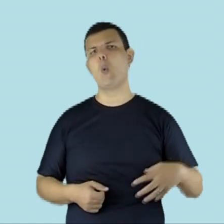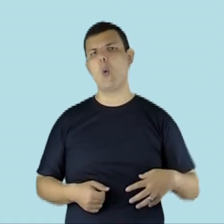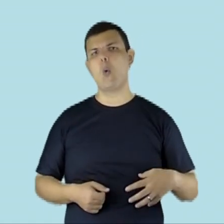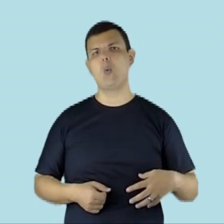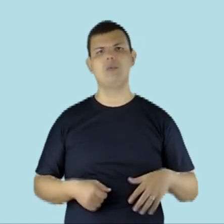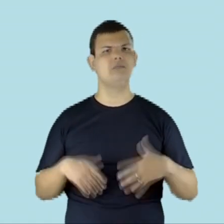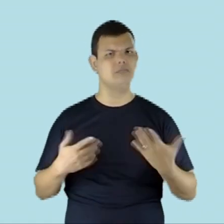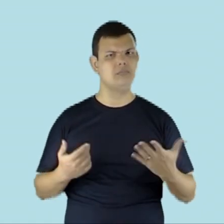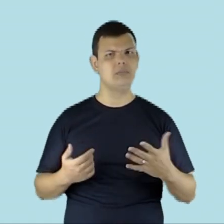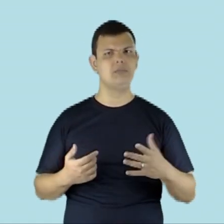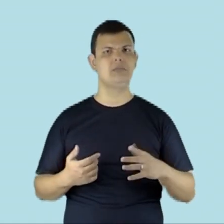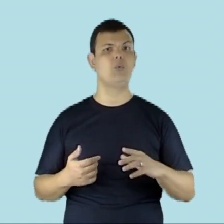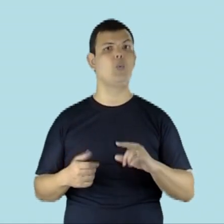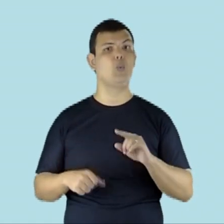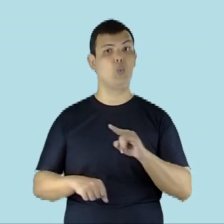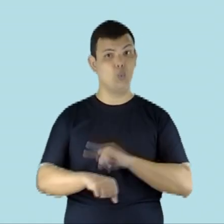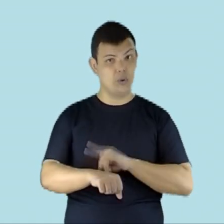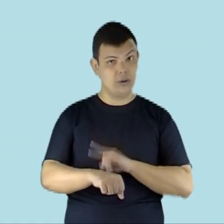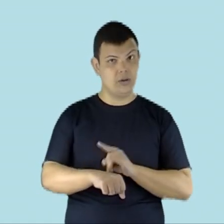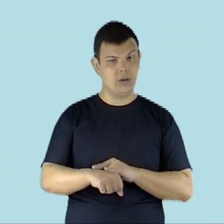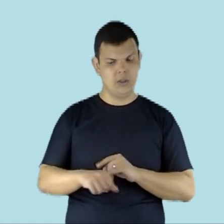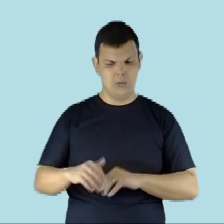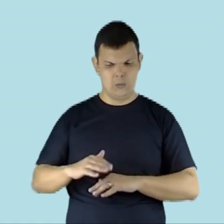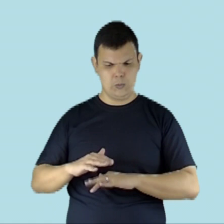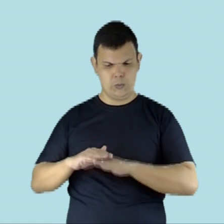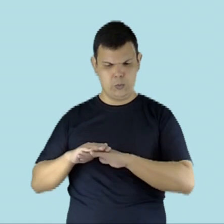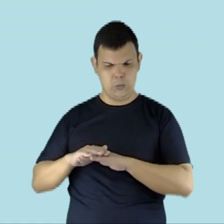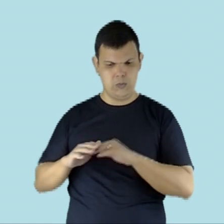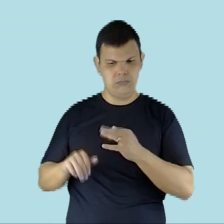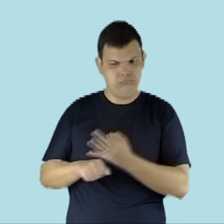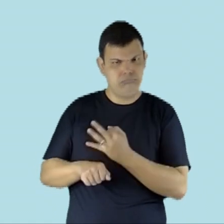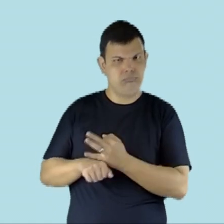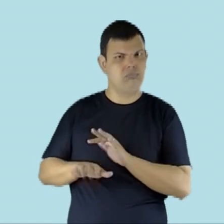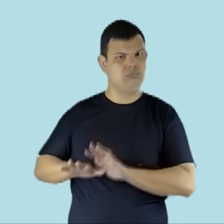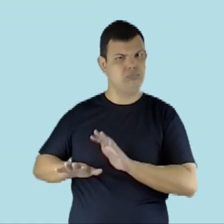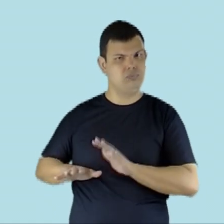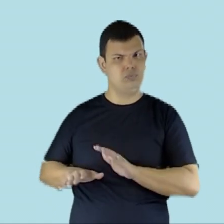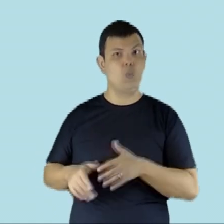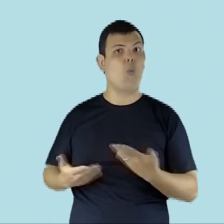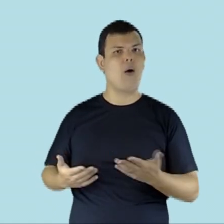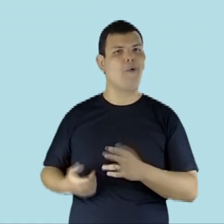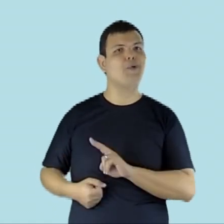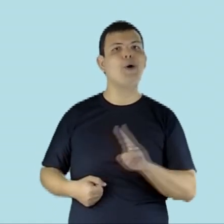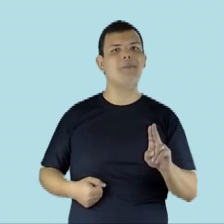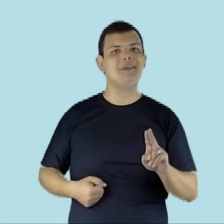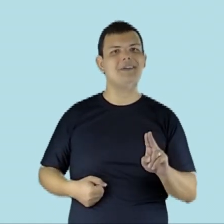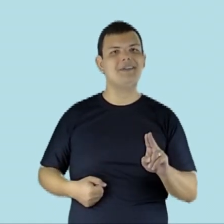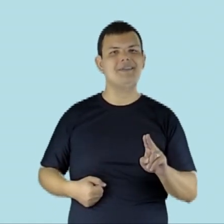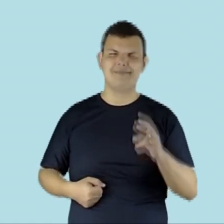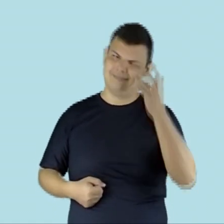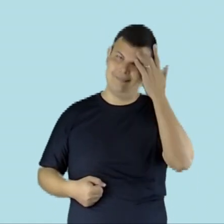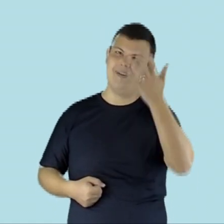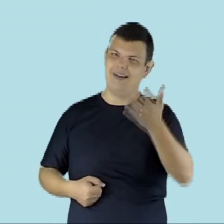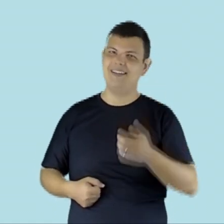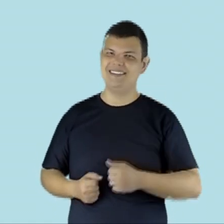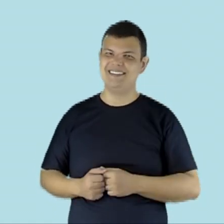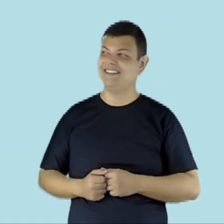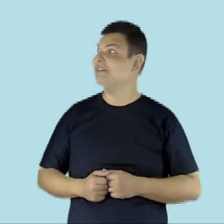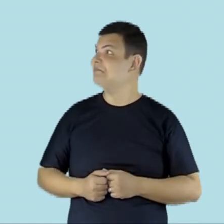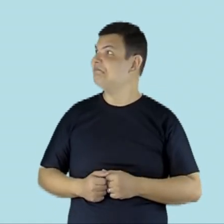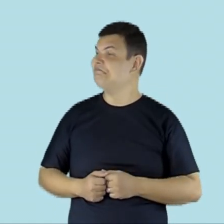O órgão no qual a urina fica armazenada. Ah, muito fácil essa, hein, galera? Qual é o nome do